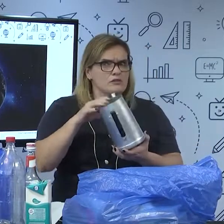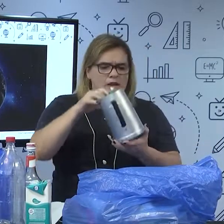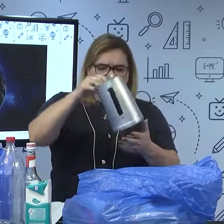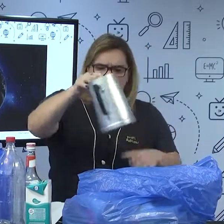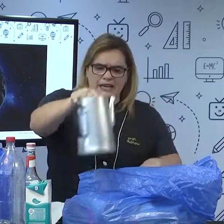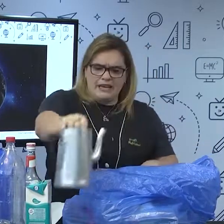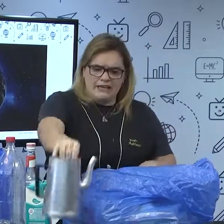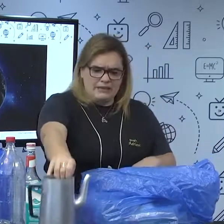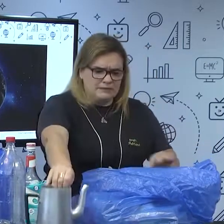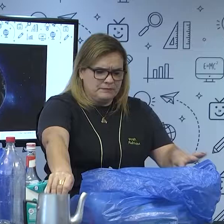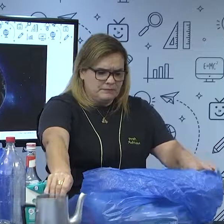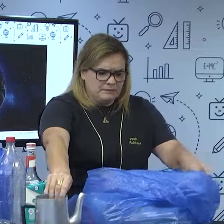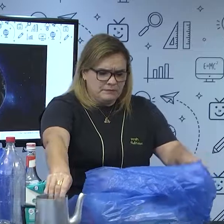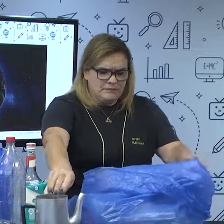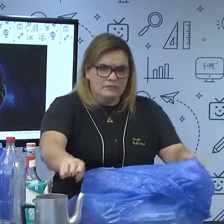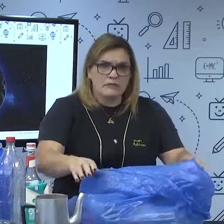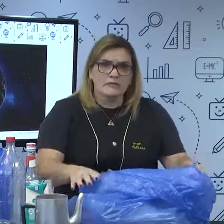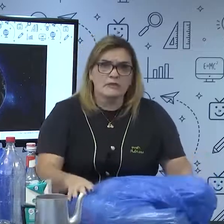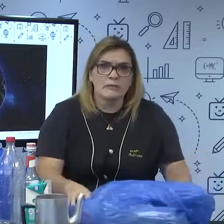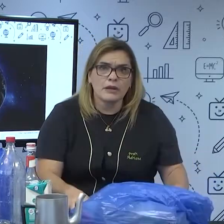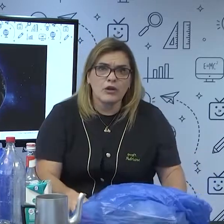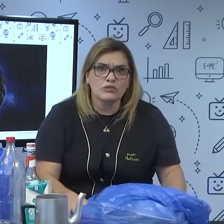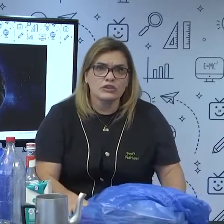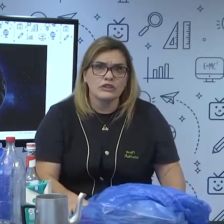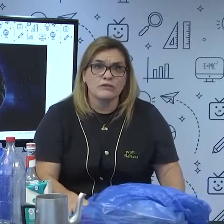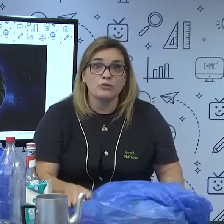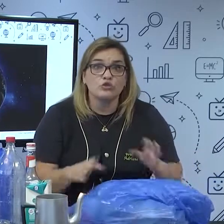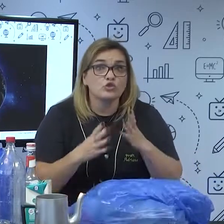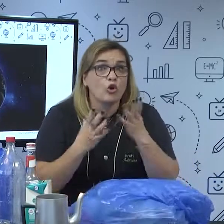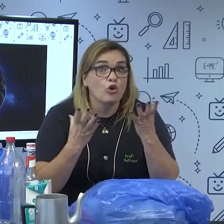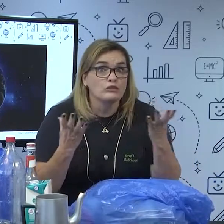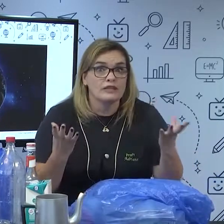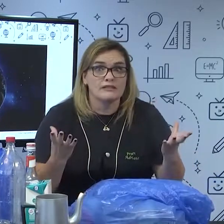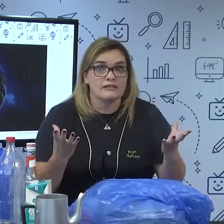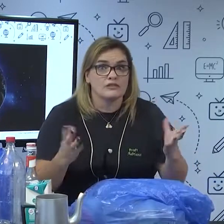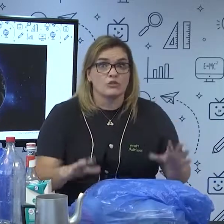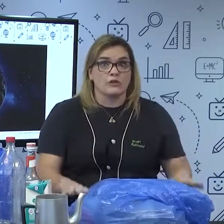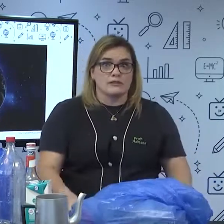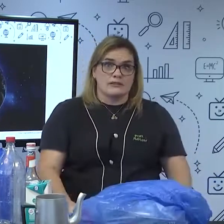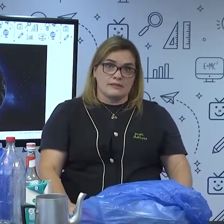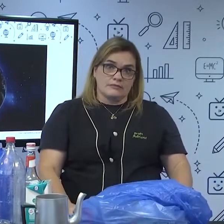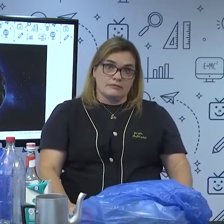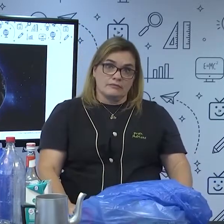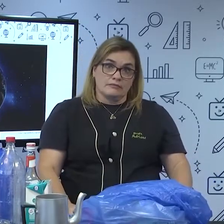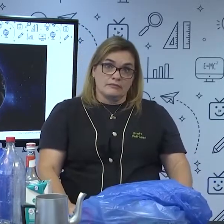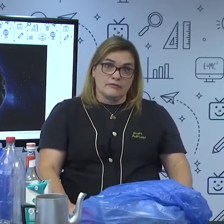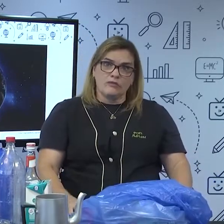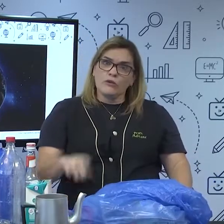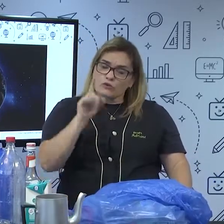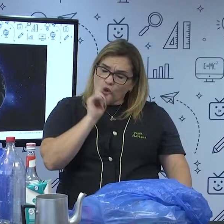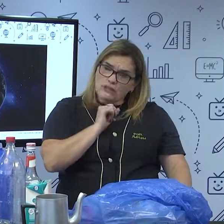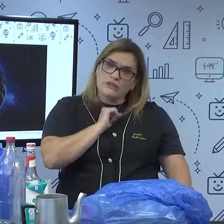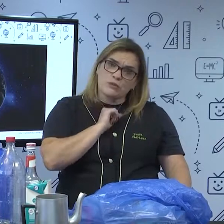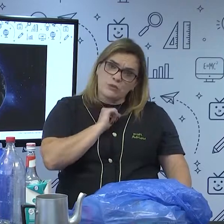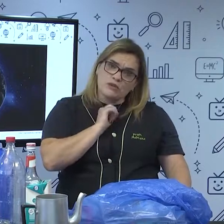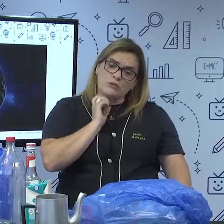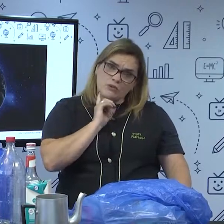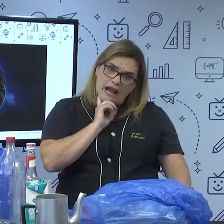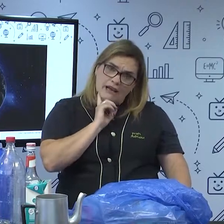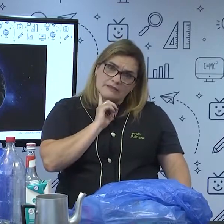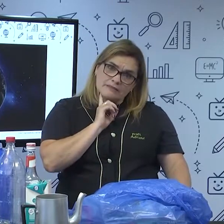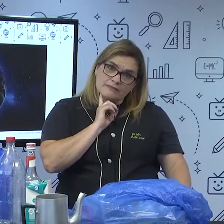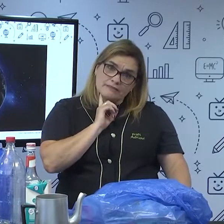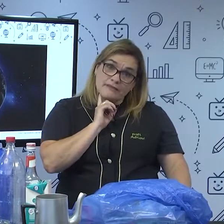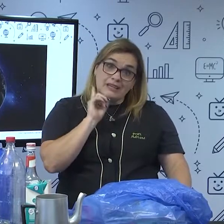não preciso mais dele. Aonde que vão todas essas coisas? Vão todas pro